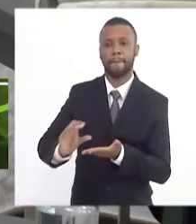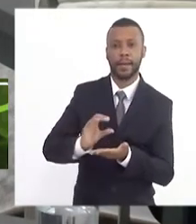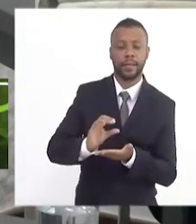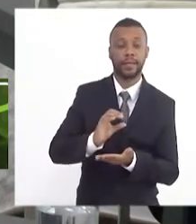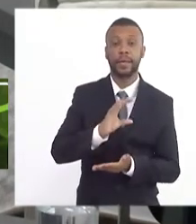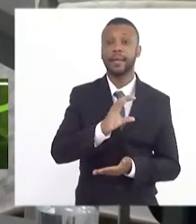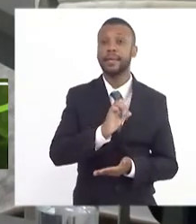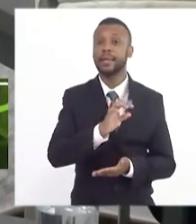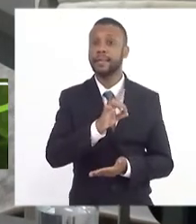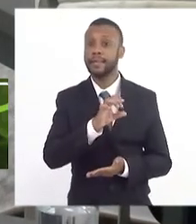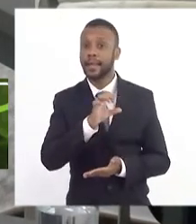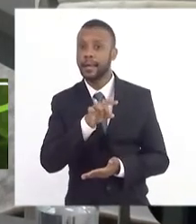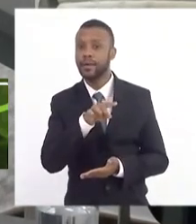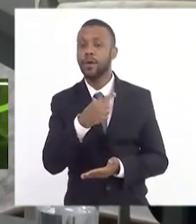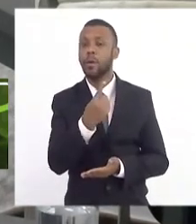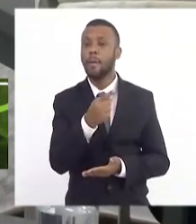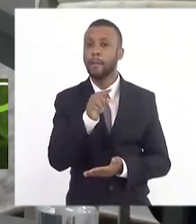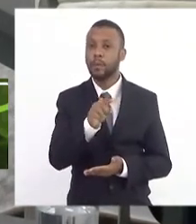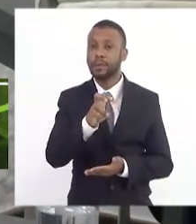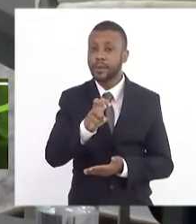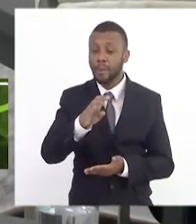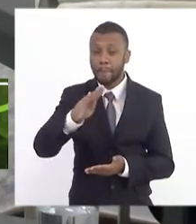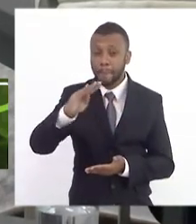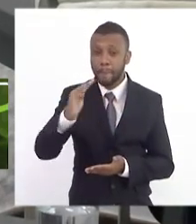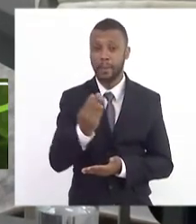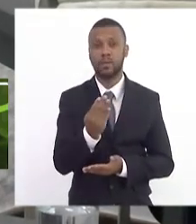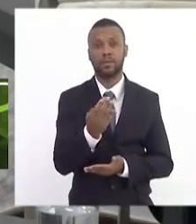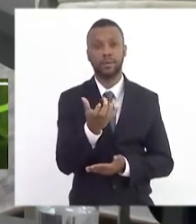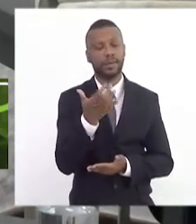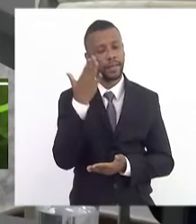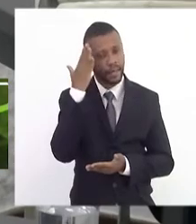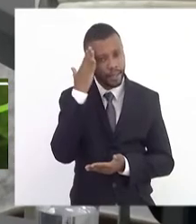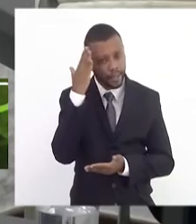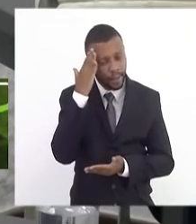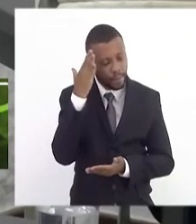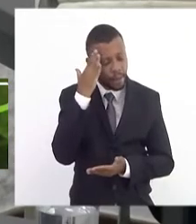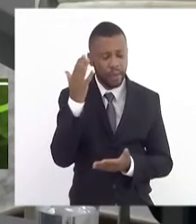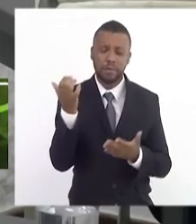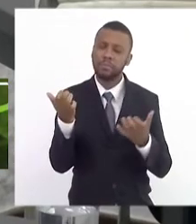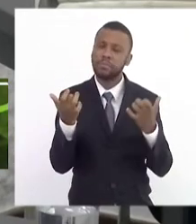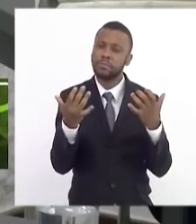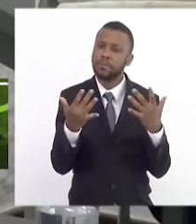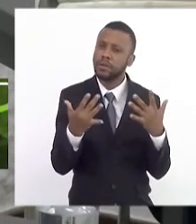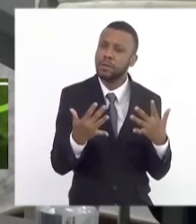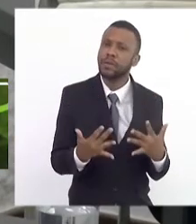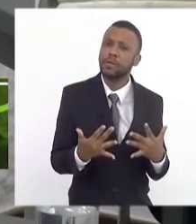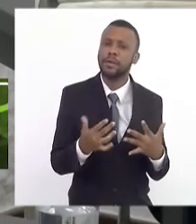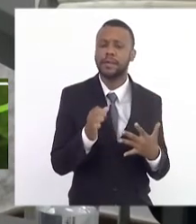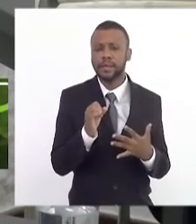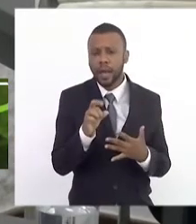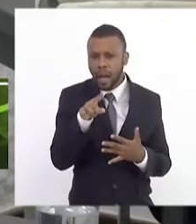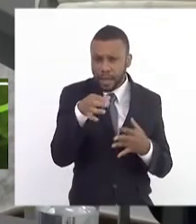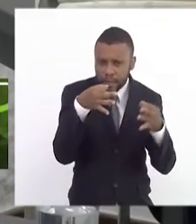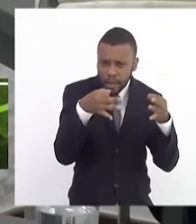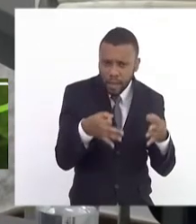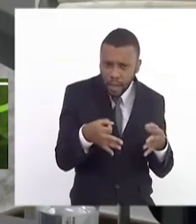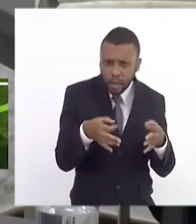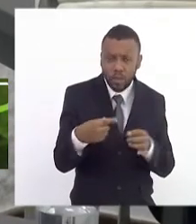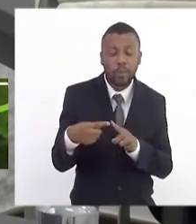né, de 1,5 bilhão. Gostaria de saber se é isso, né? Porque na